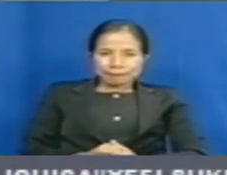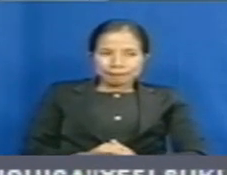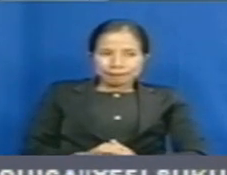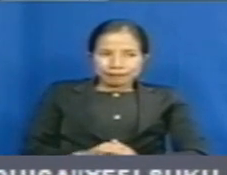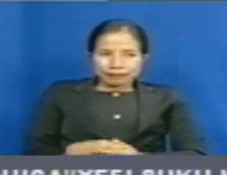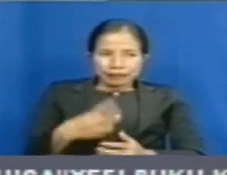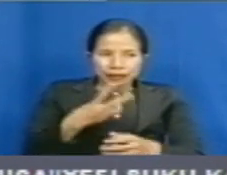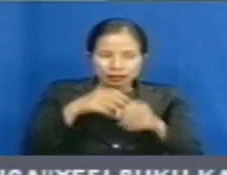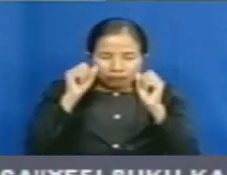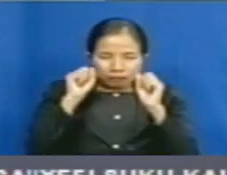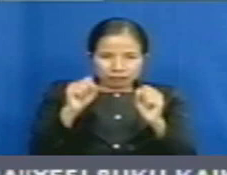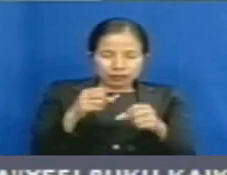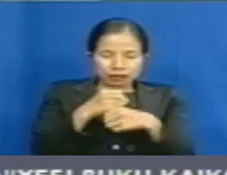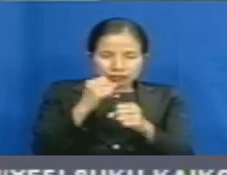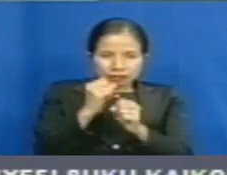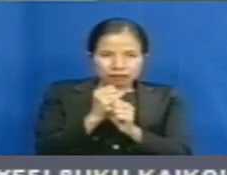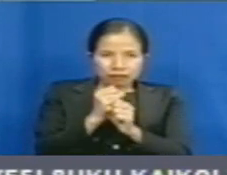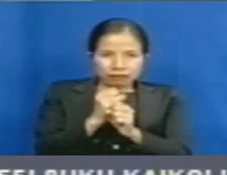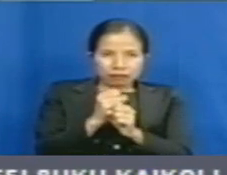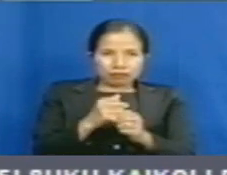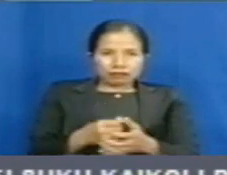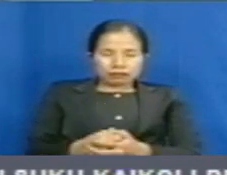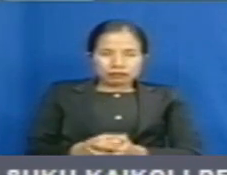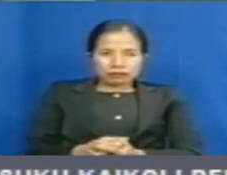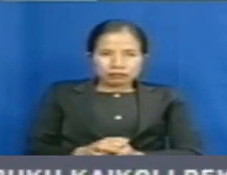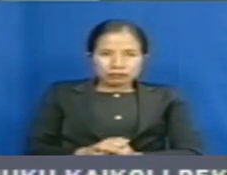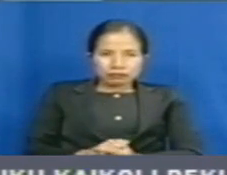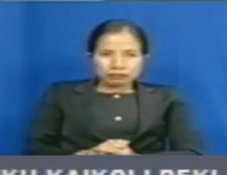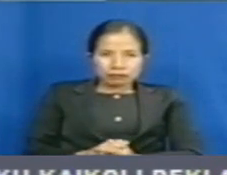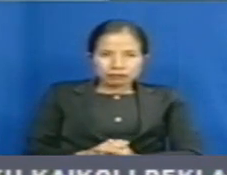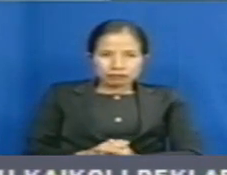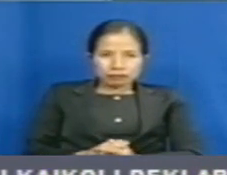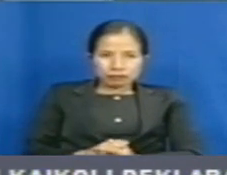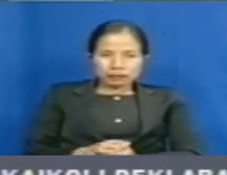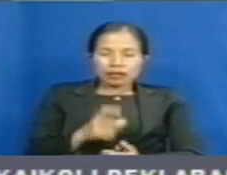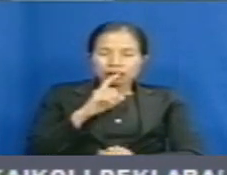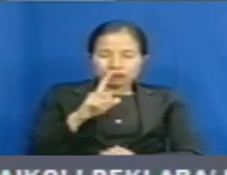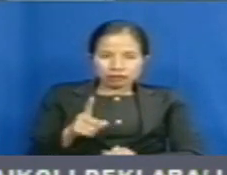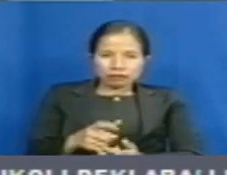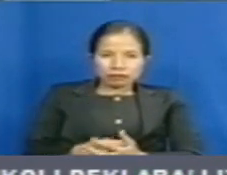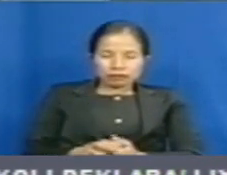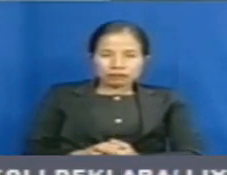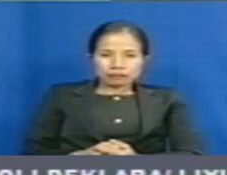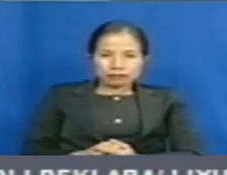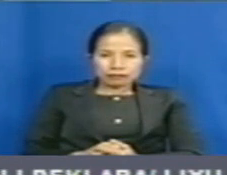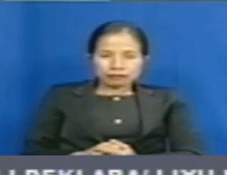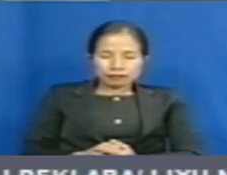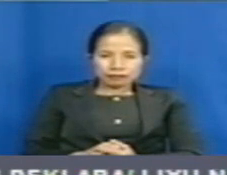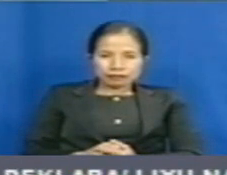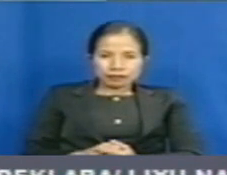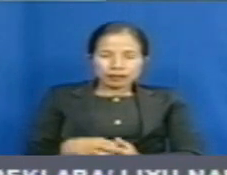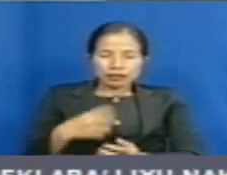E também avançou na publicação. Mas o Loro não vê se virar a publicação? Loro, Loro, né? Loro,